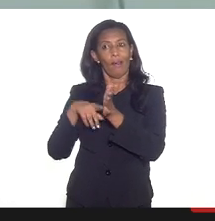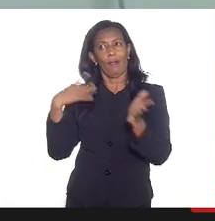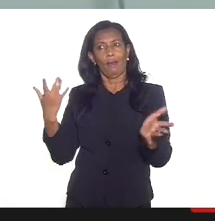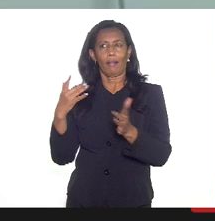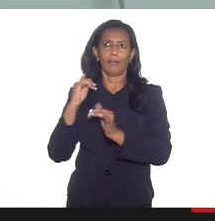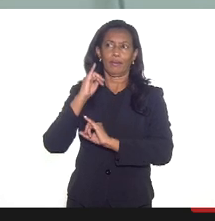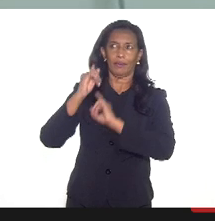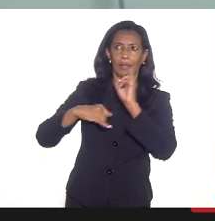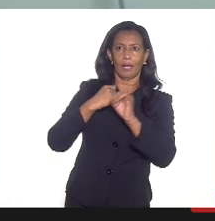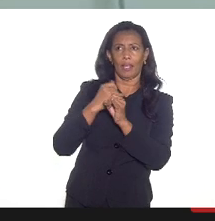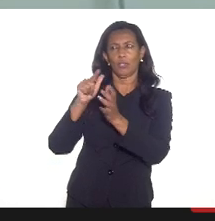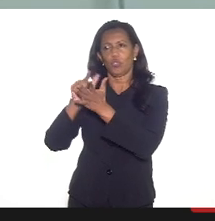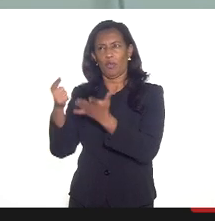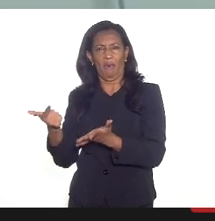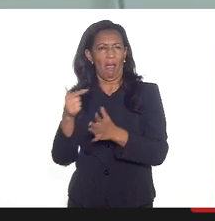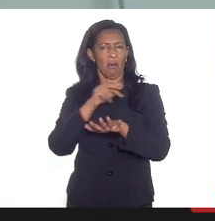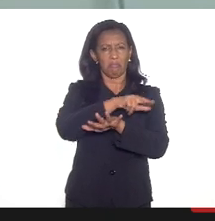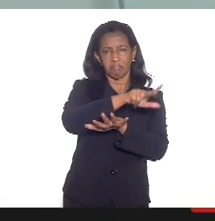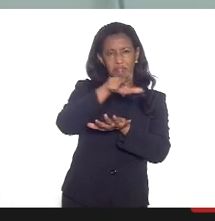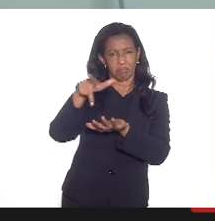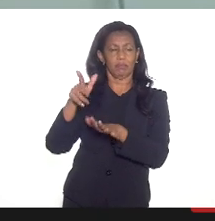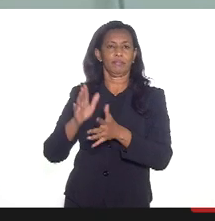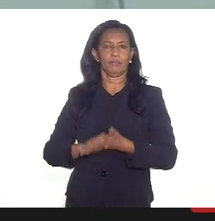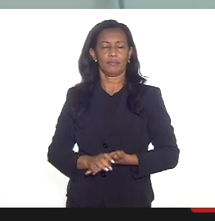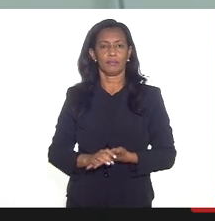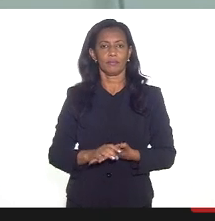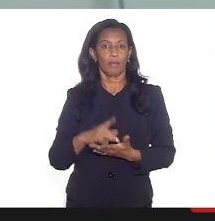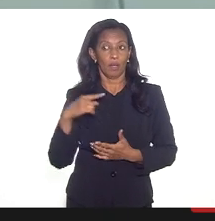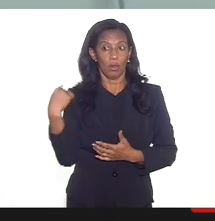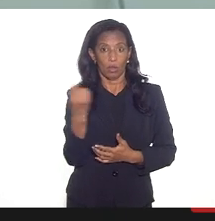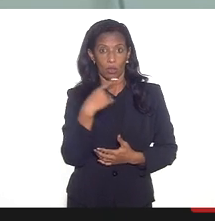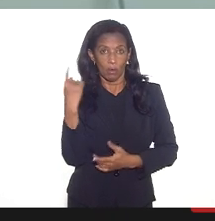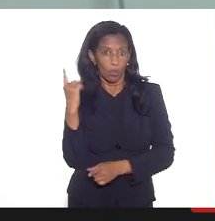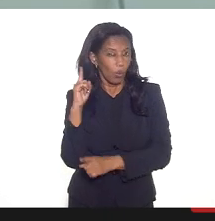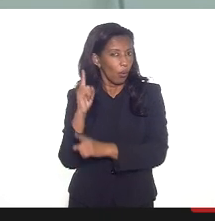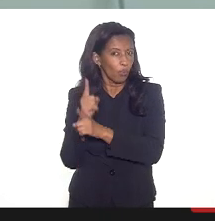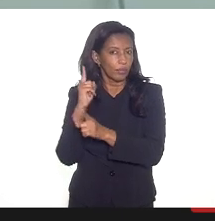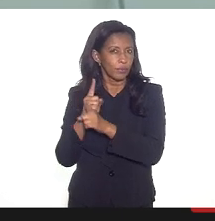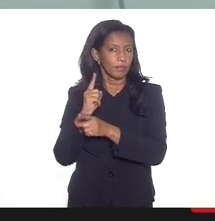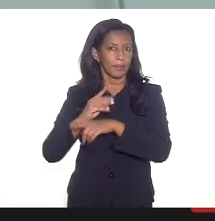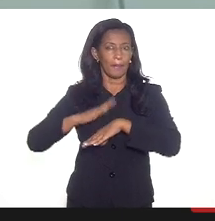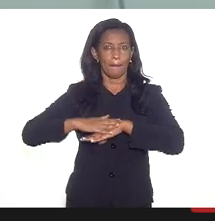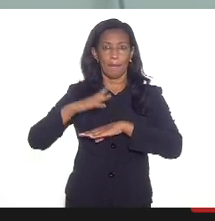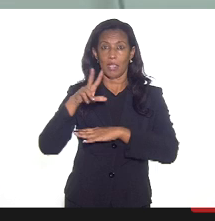sociais, redes, enfim, esse tipo de fonte, nós encontramos